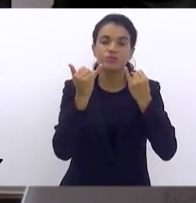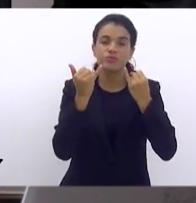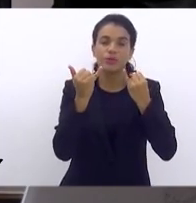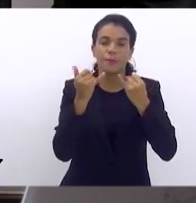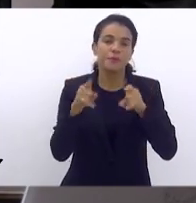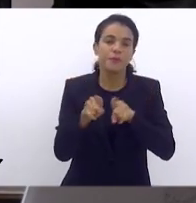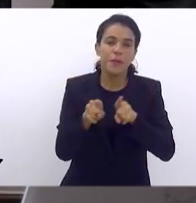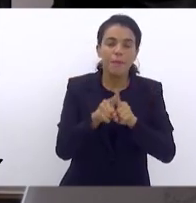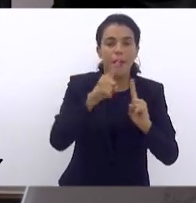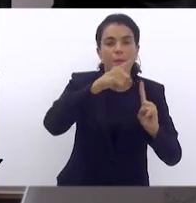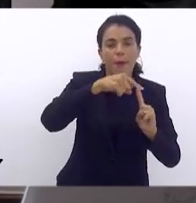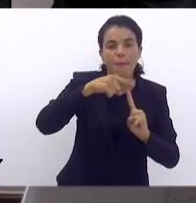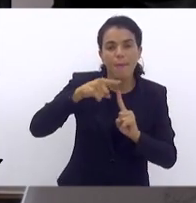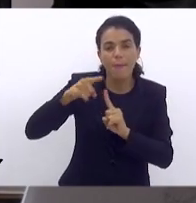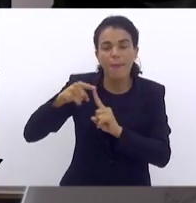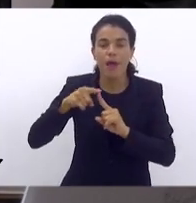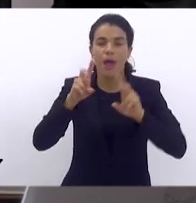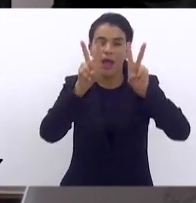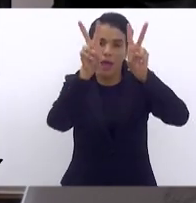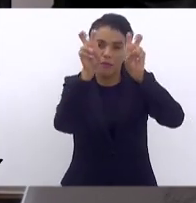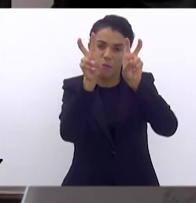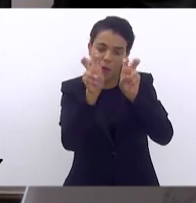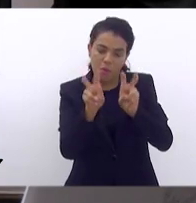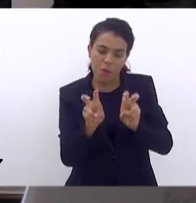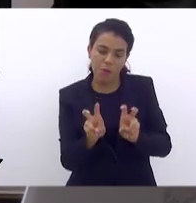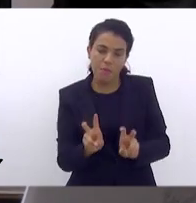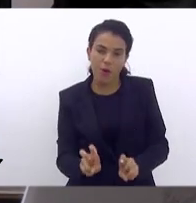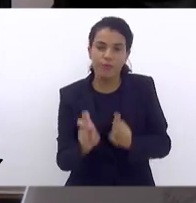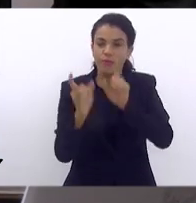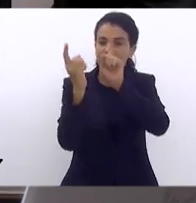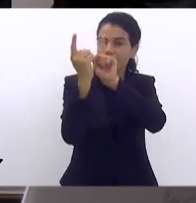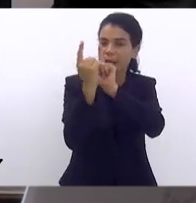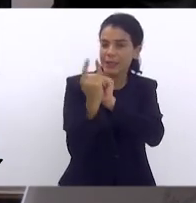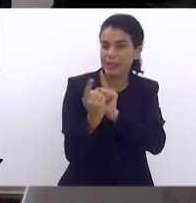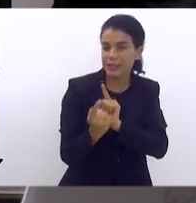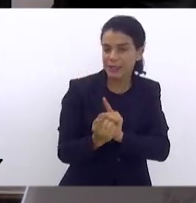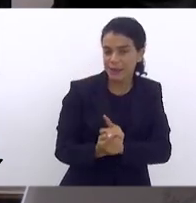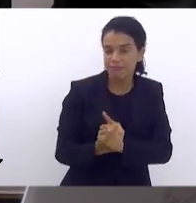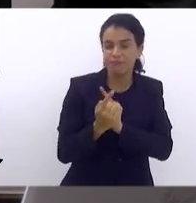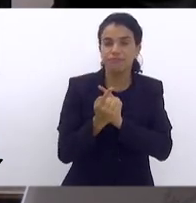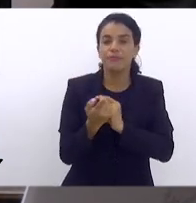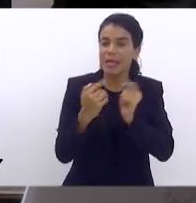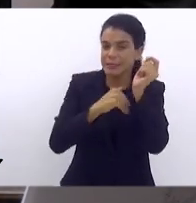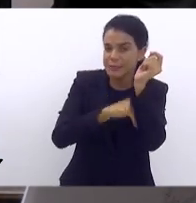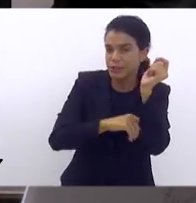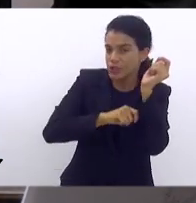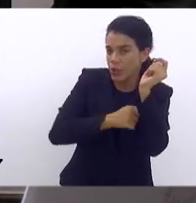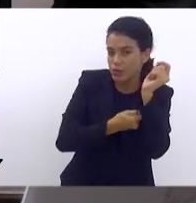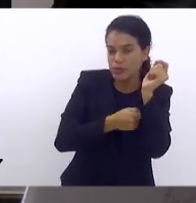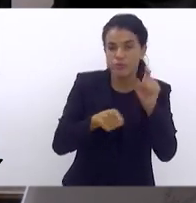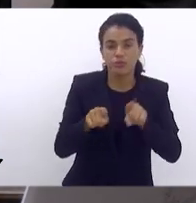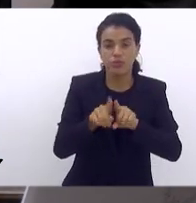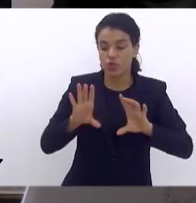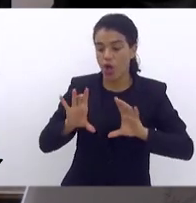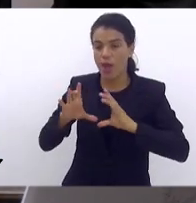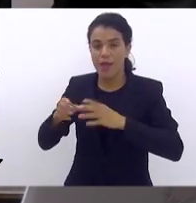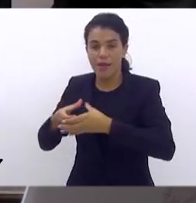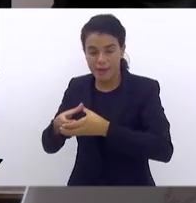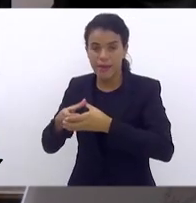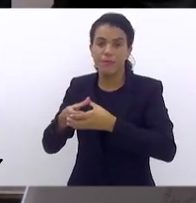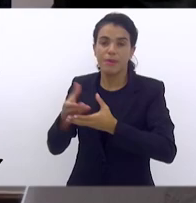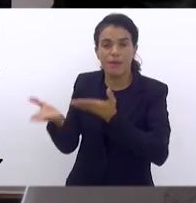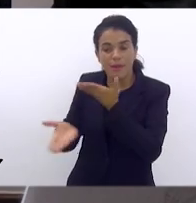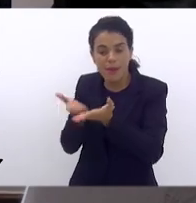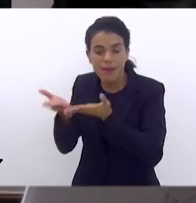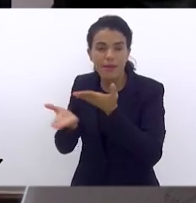os tópicos né os assuntos que são tratados naqueles atendimentos Eles são sigilosos de modo que apenas a equipe do órgão que atende